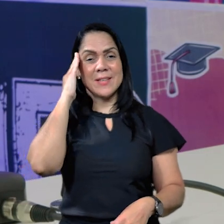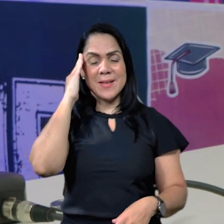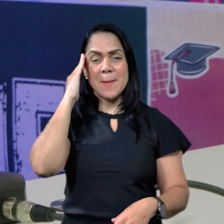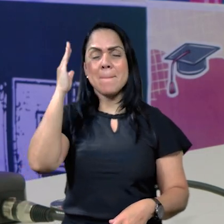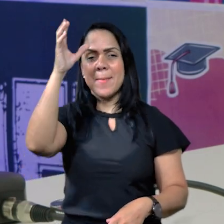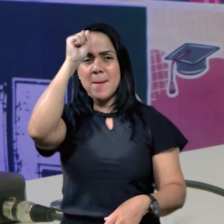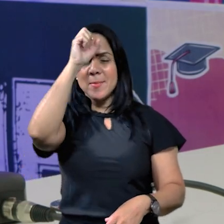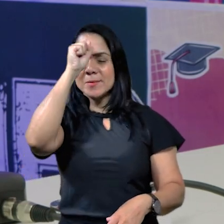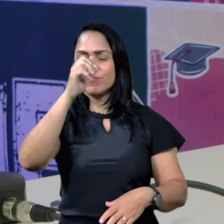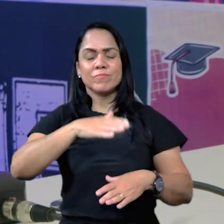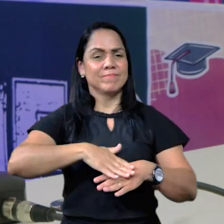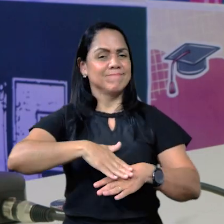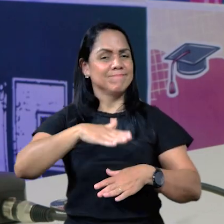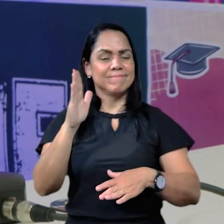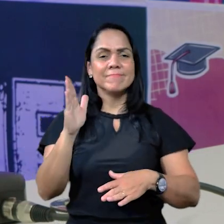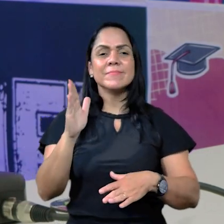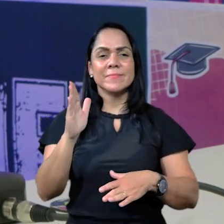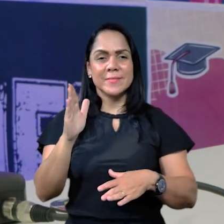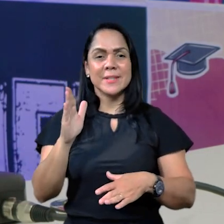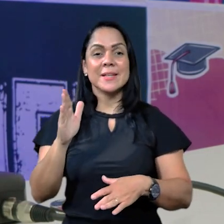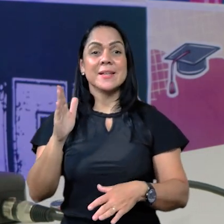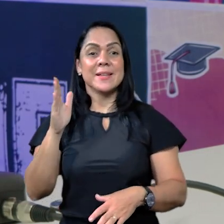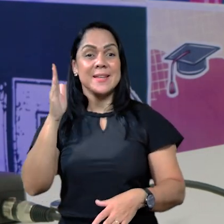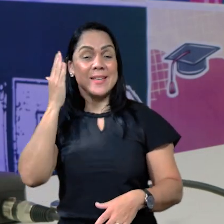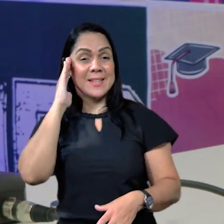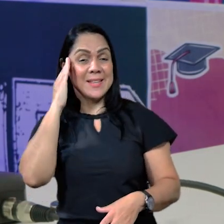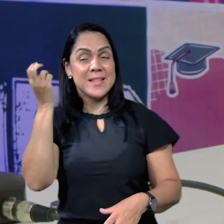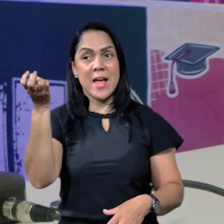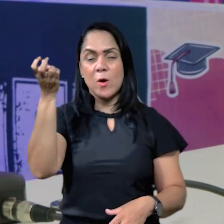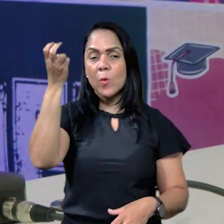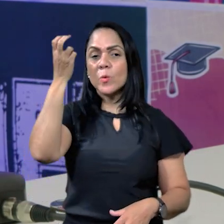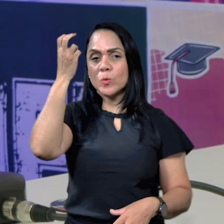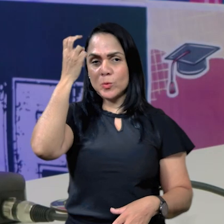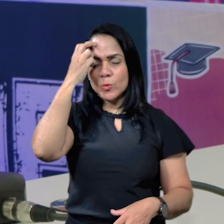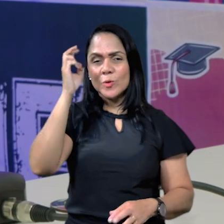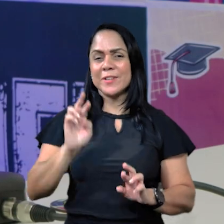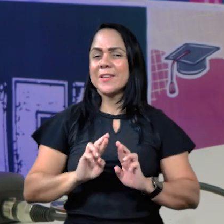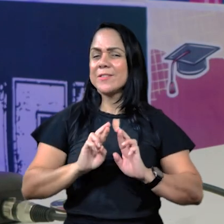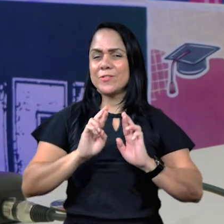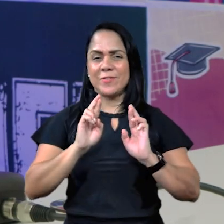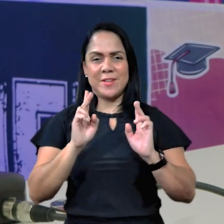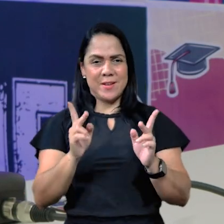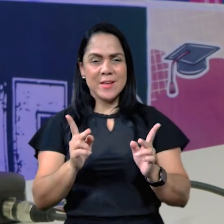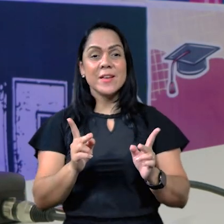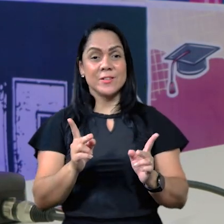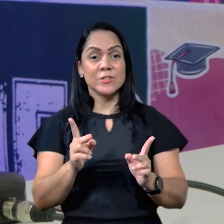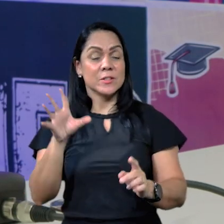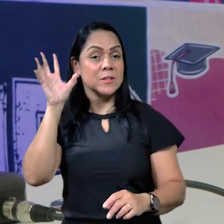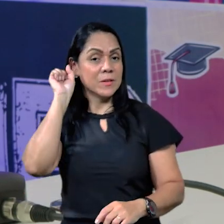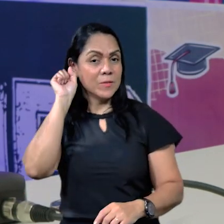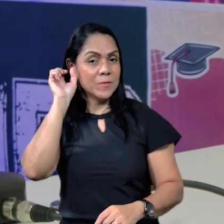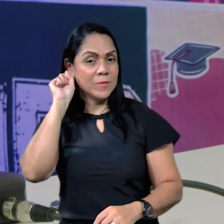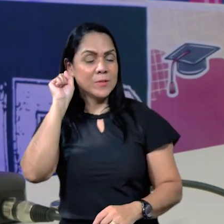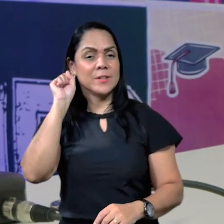também. atualizar, entender a cultura deles, que tem a cultura surda, que é bem diferente da